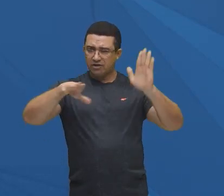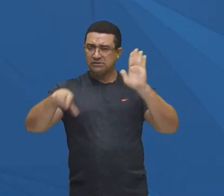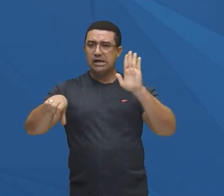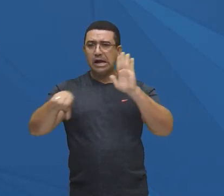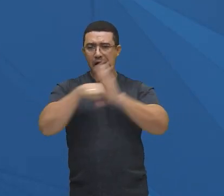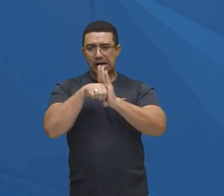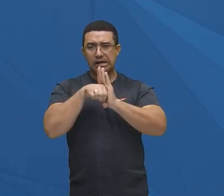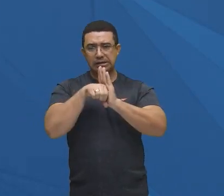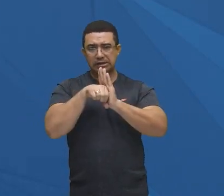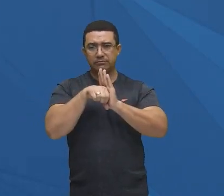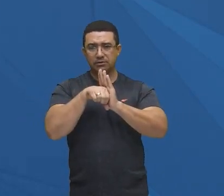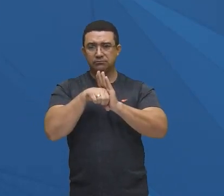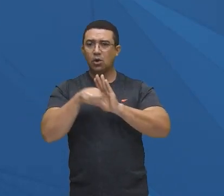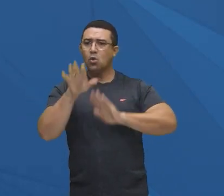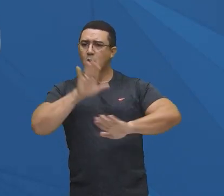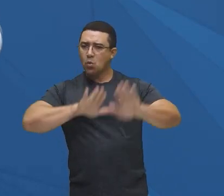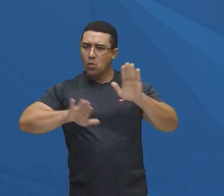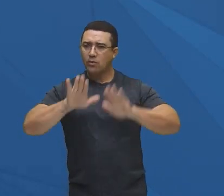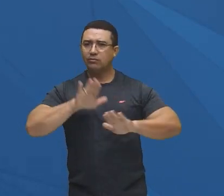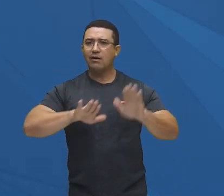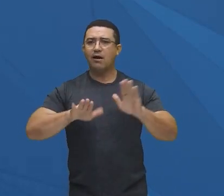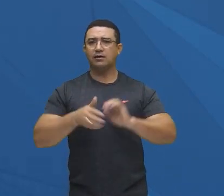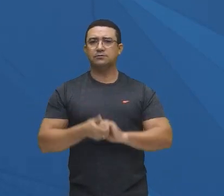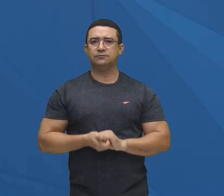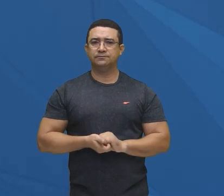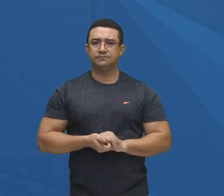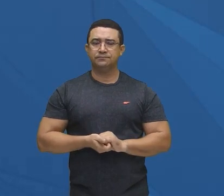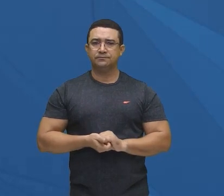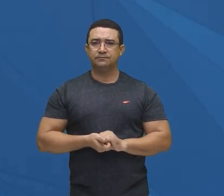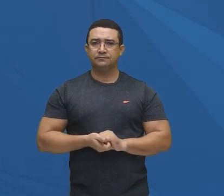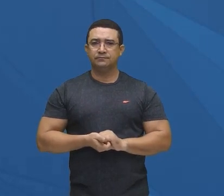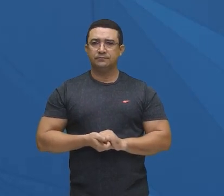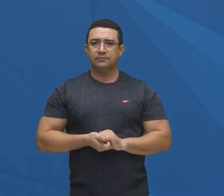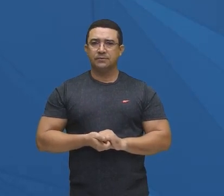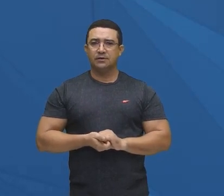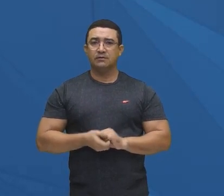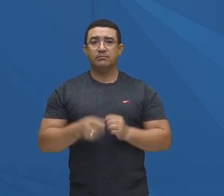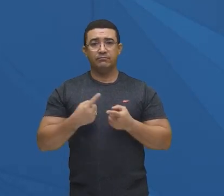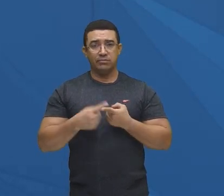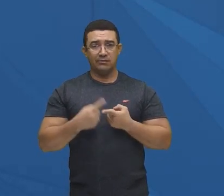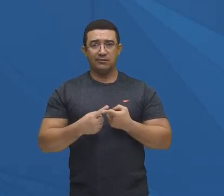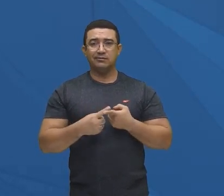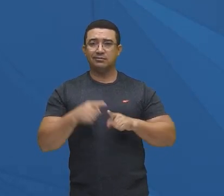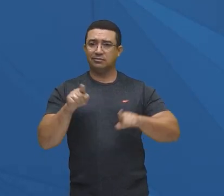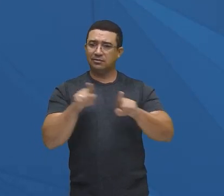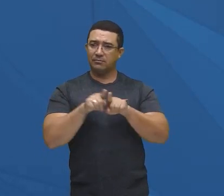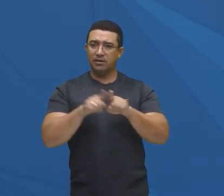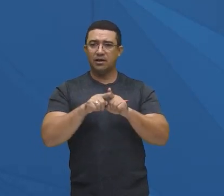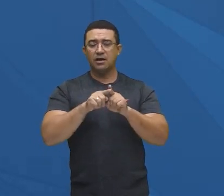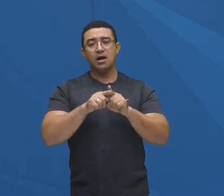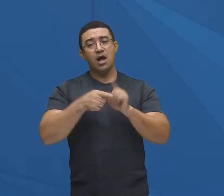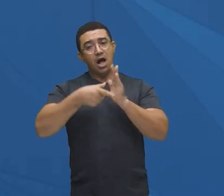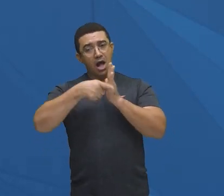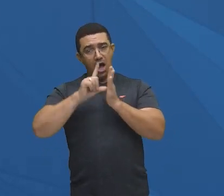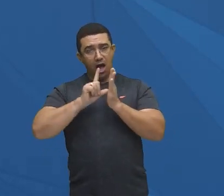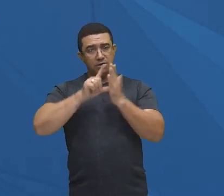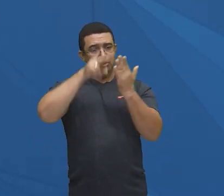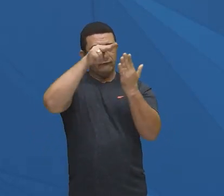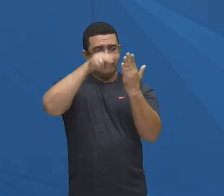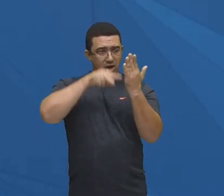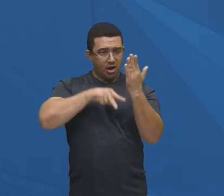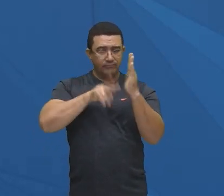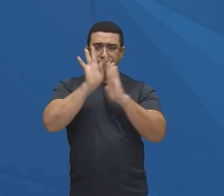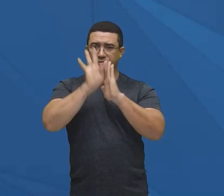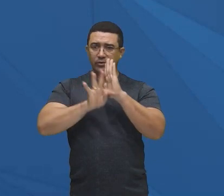tomar cuidado com esse desabafo, né? Que a gente também tem ali a possibilidade de revisar o nosso texto, falar o que a gente pensa de uma